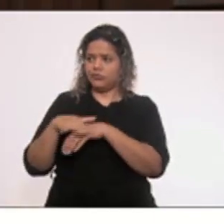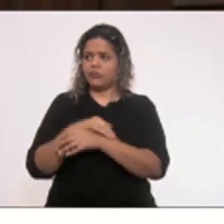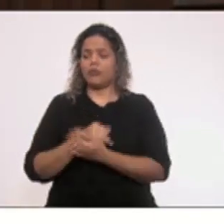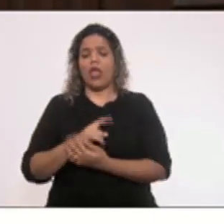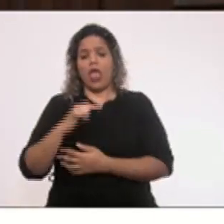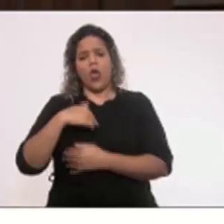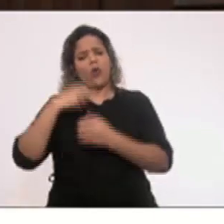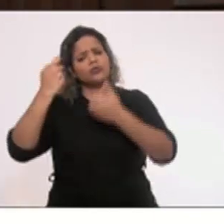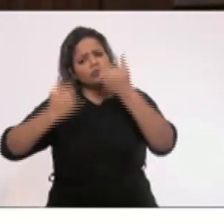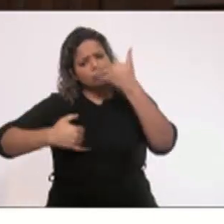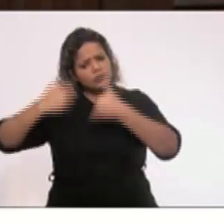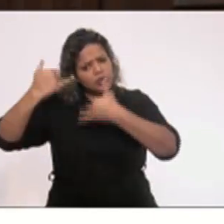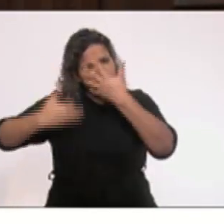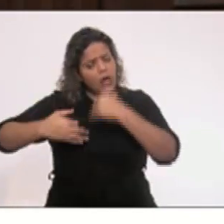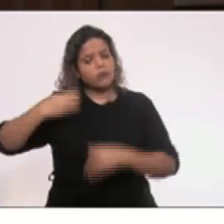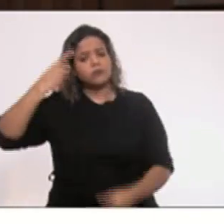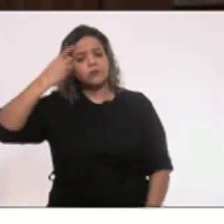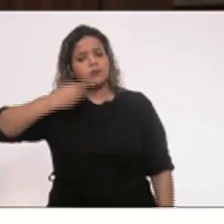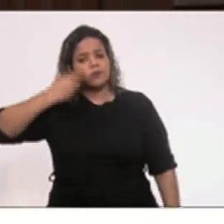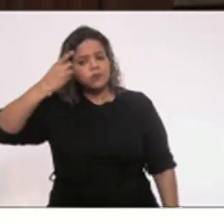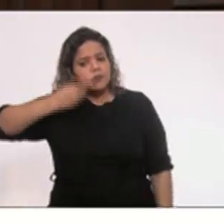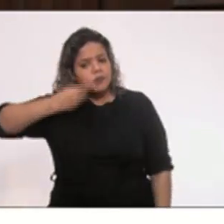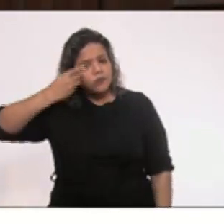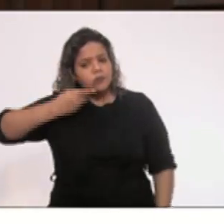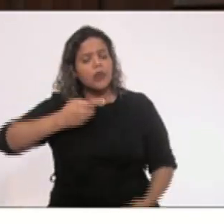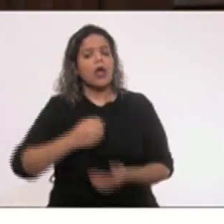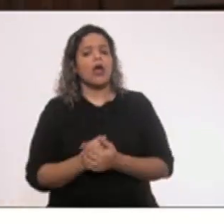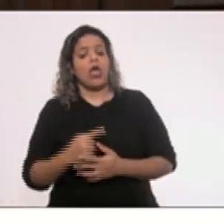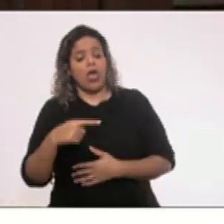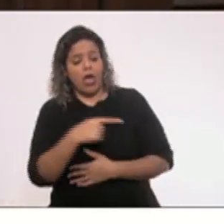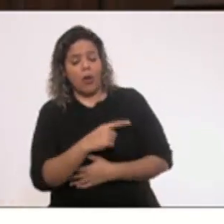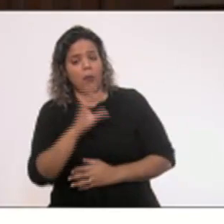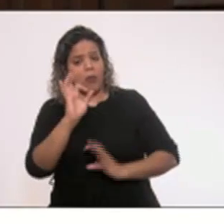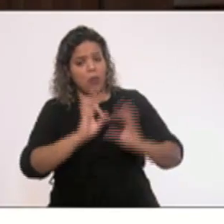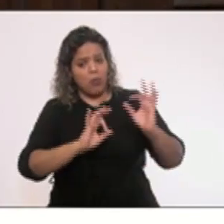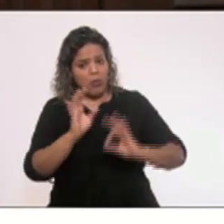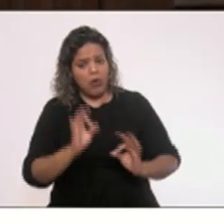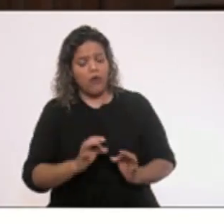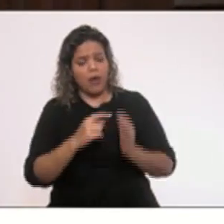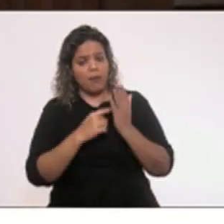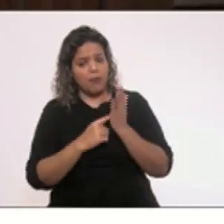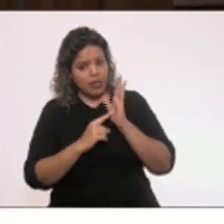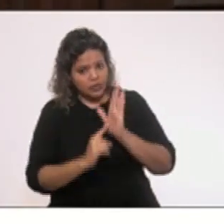e eu explicava para o deputado que o projeto